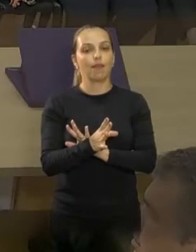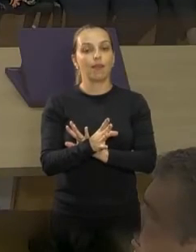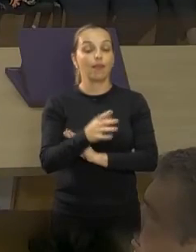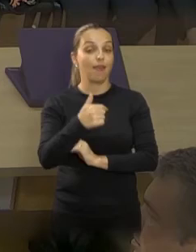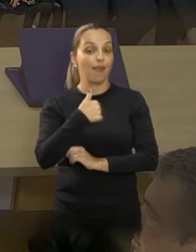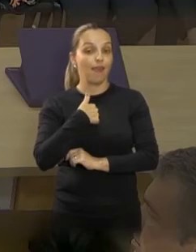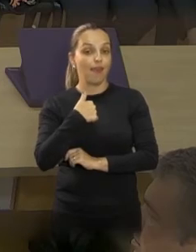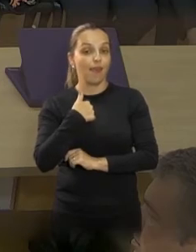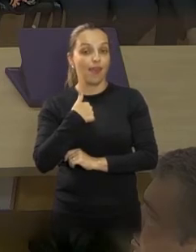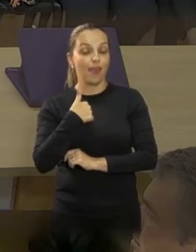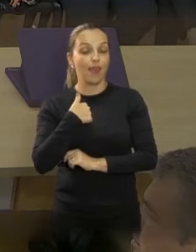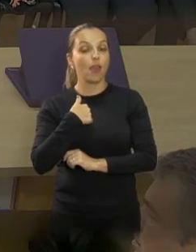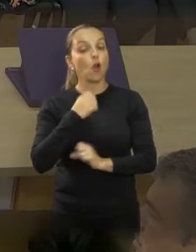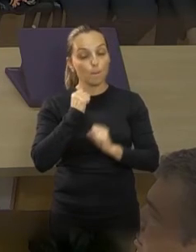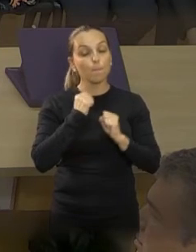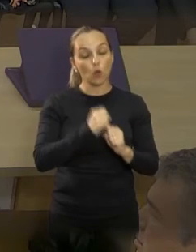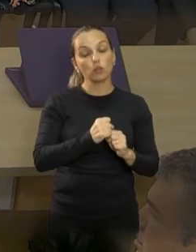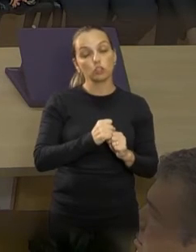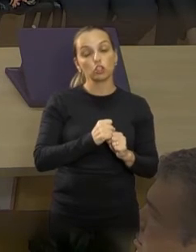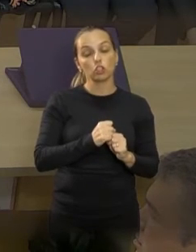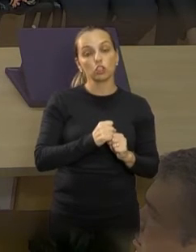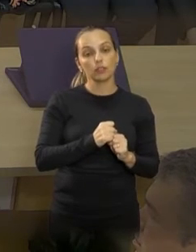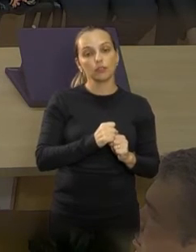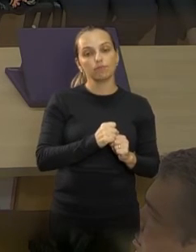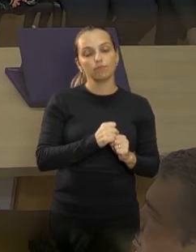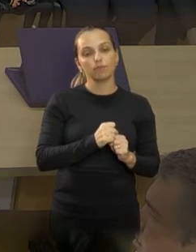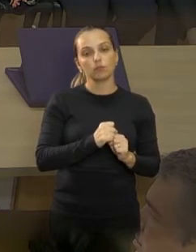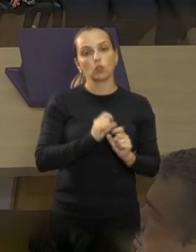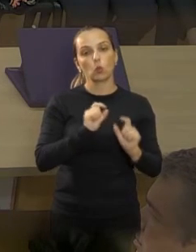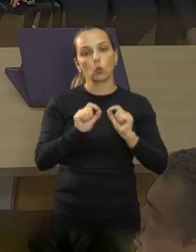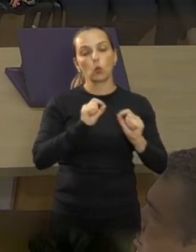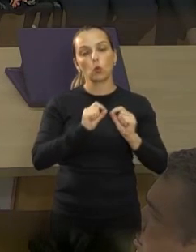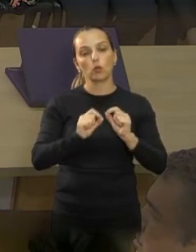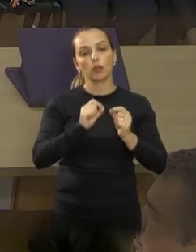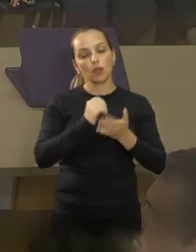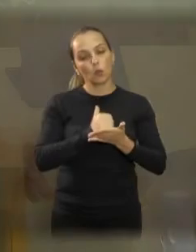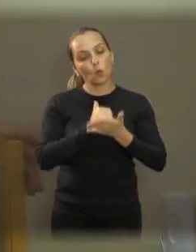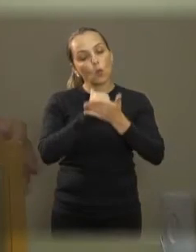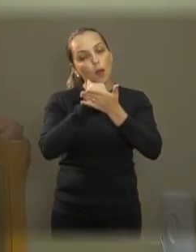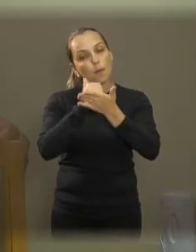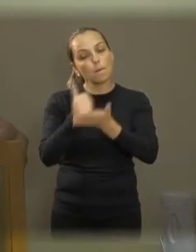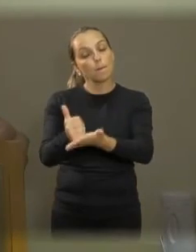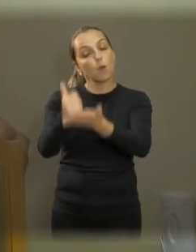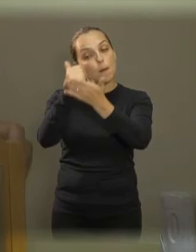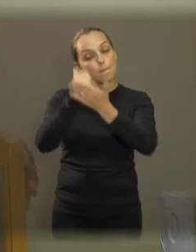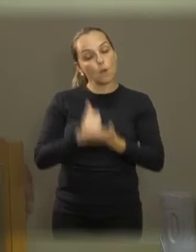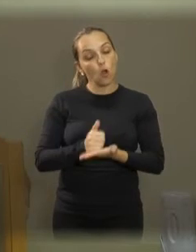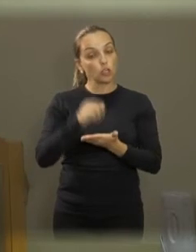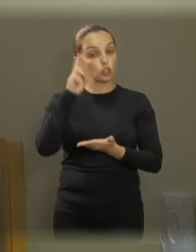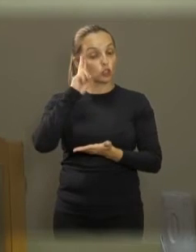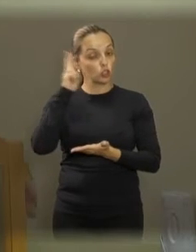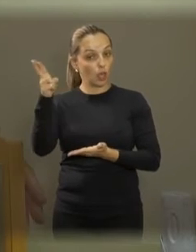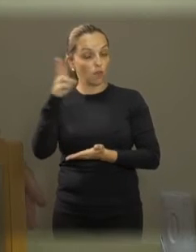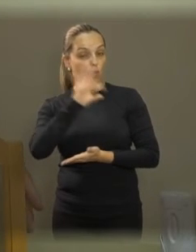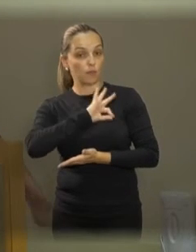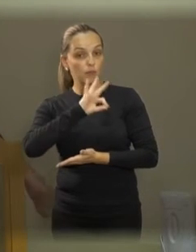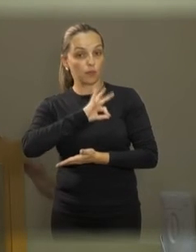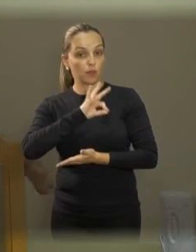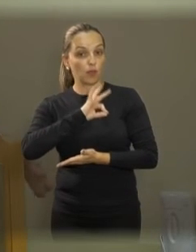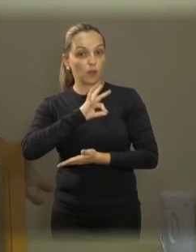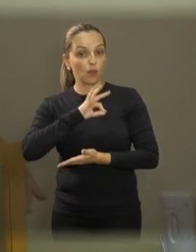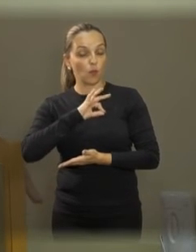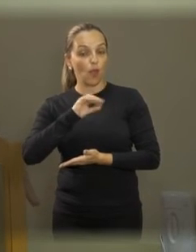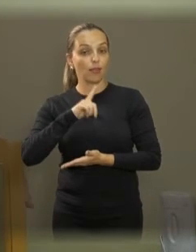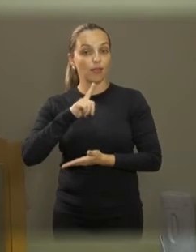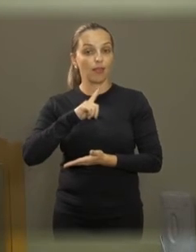eu tinha como possibilidade todo o apoio do sargento e dos 2 sargentos que estavam lá, de prestar agulhas negras.